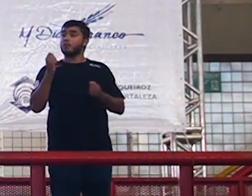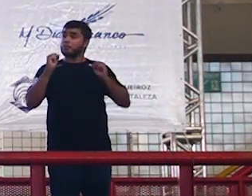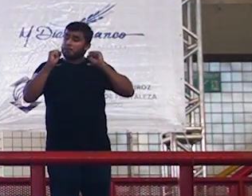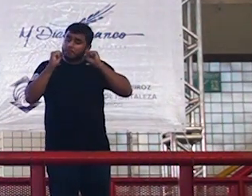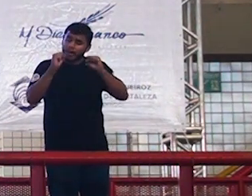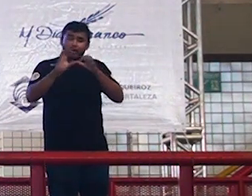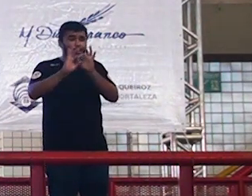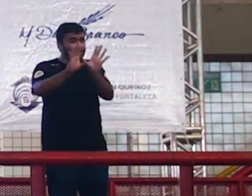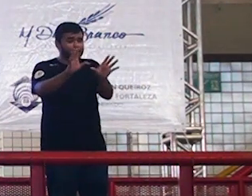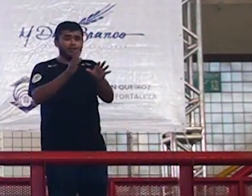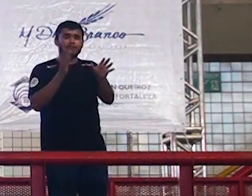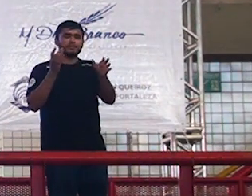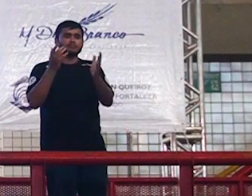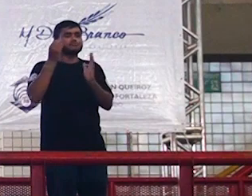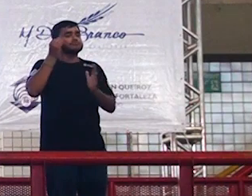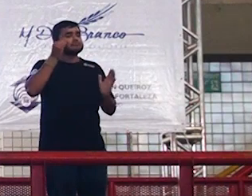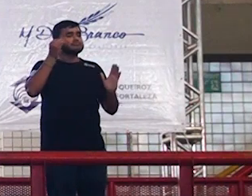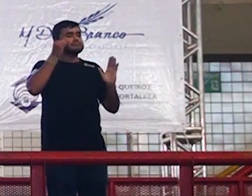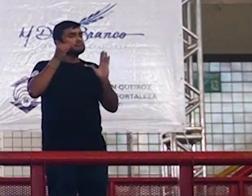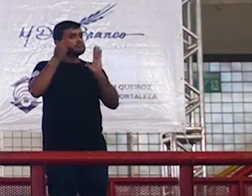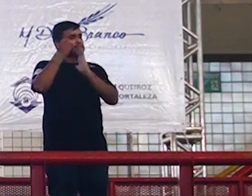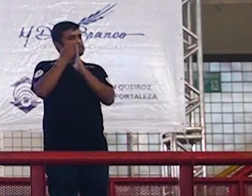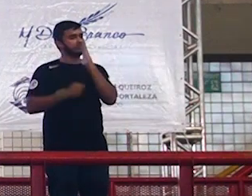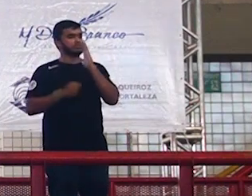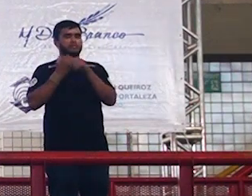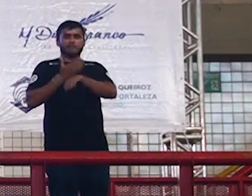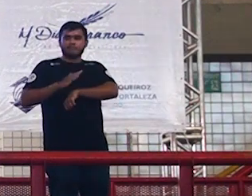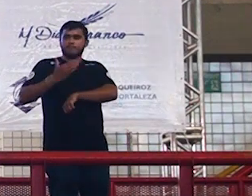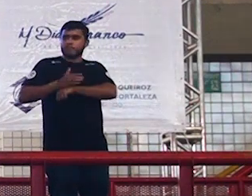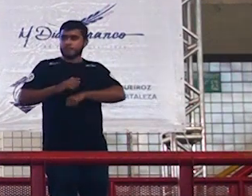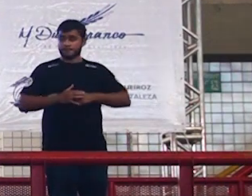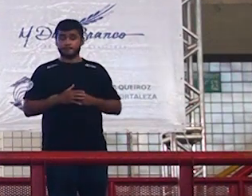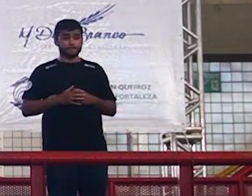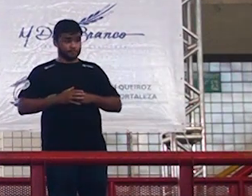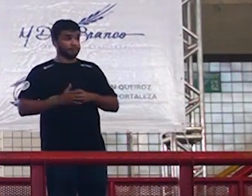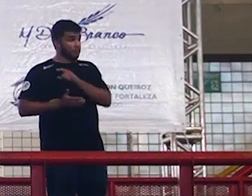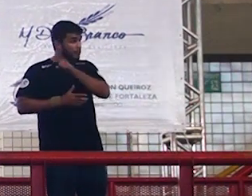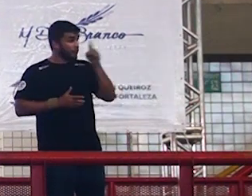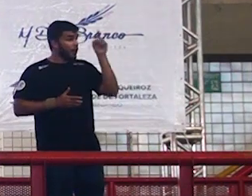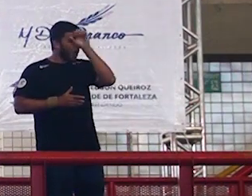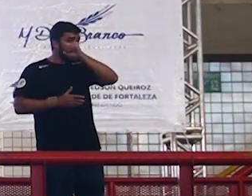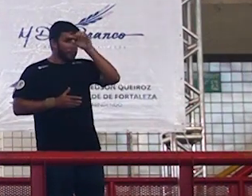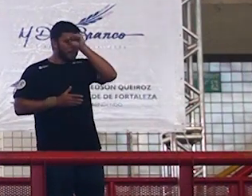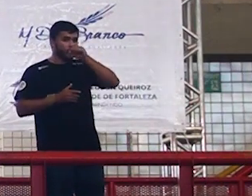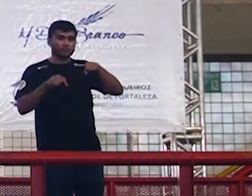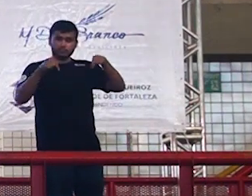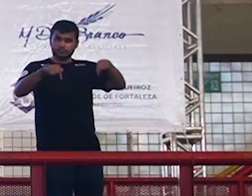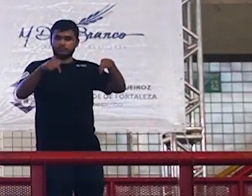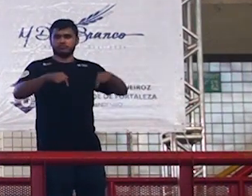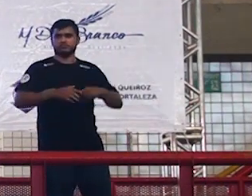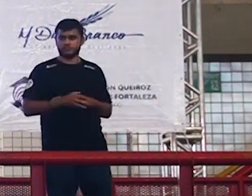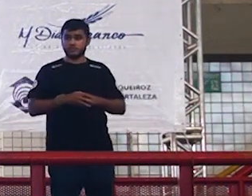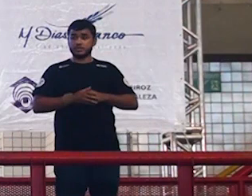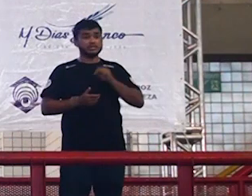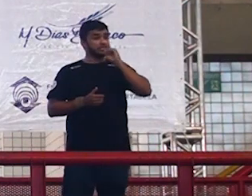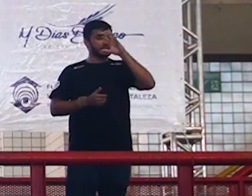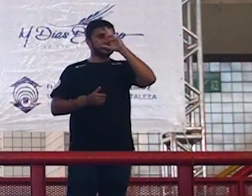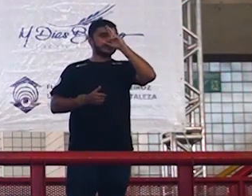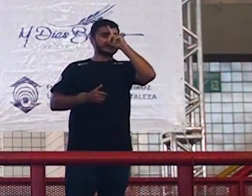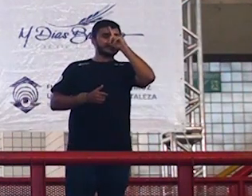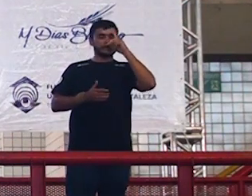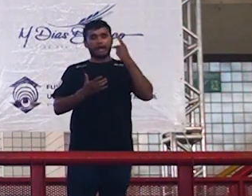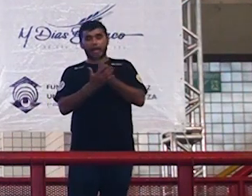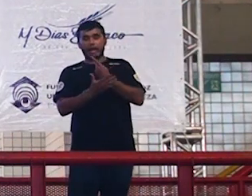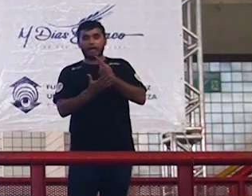aqui. Então você não tem que ter vergonha, você está aqui para aprender. Errou, aqui tem